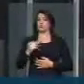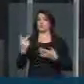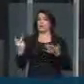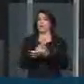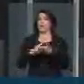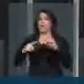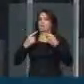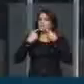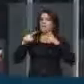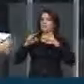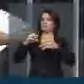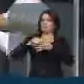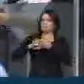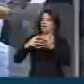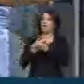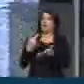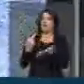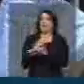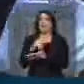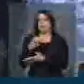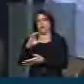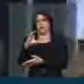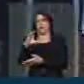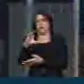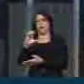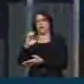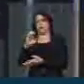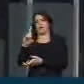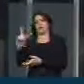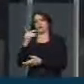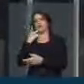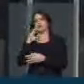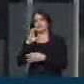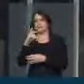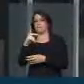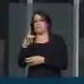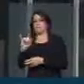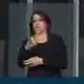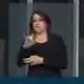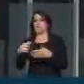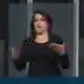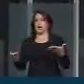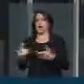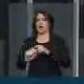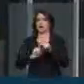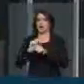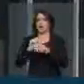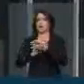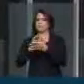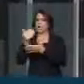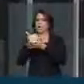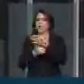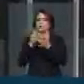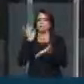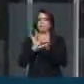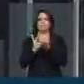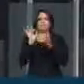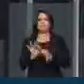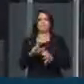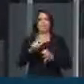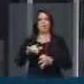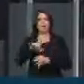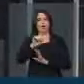de denúncias de irregularidades do ECAD. E essa CPI, desta vez, trouxe um produto concreto, que foi